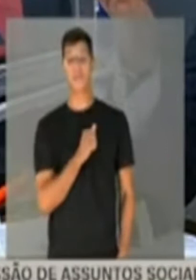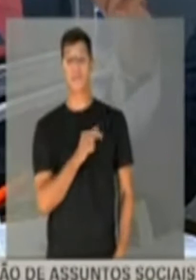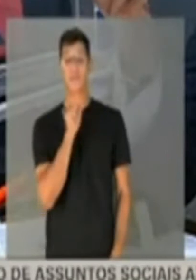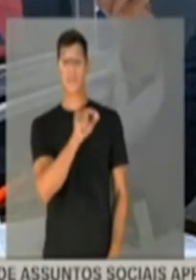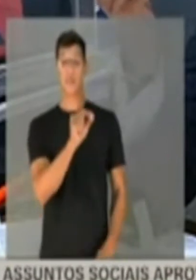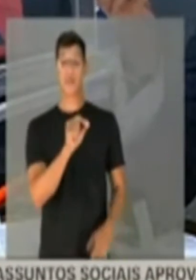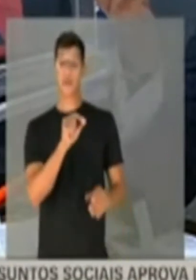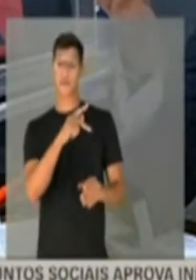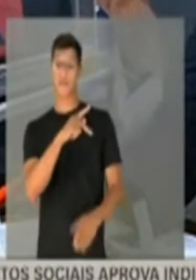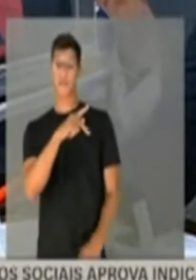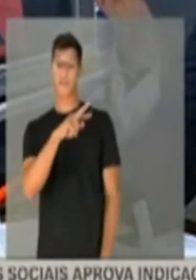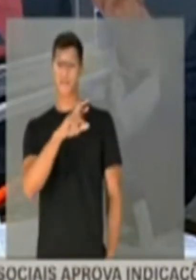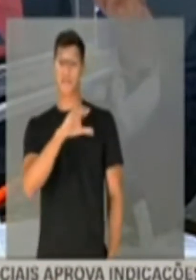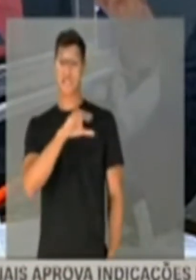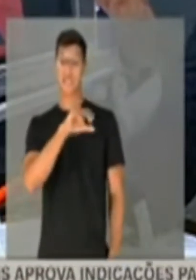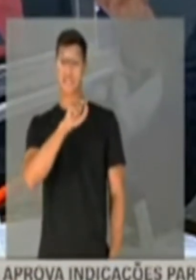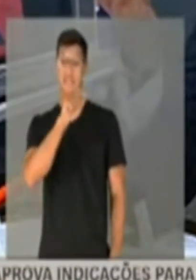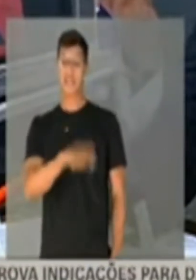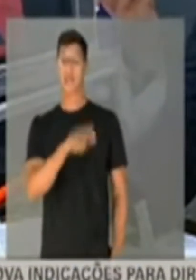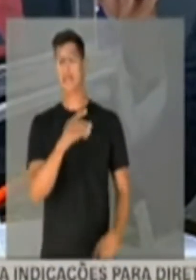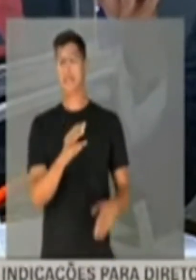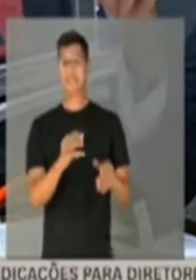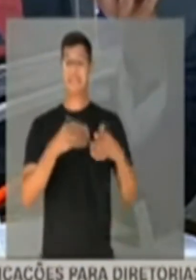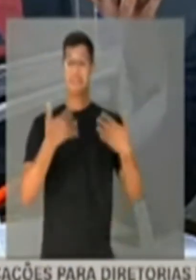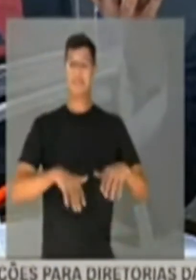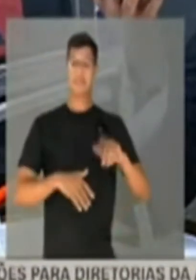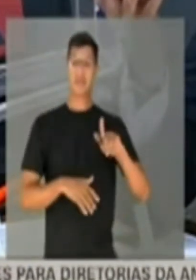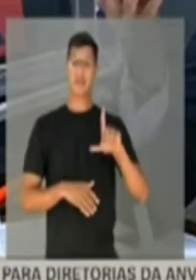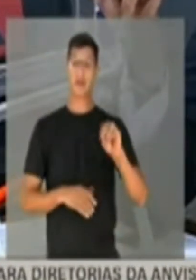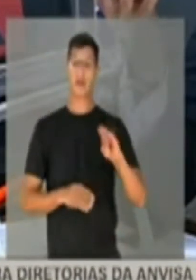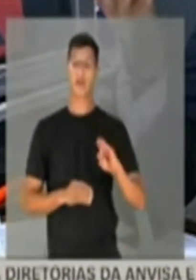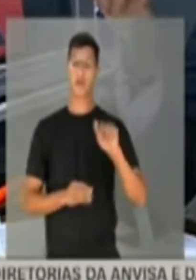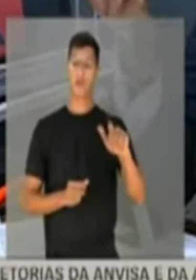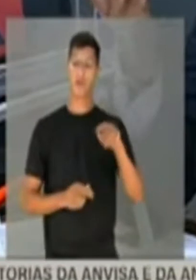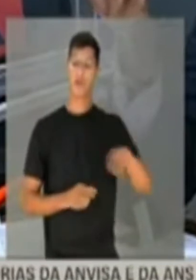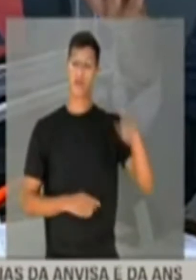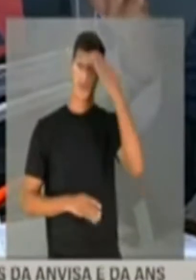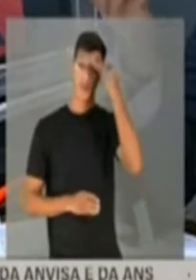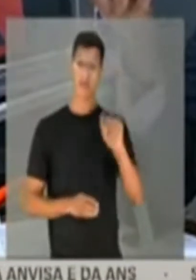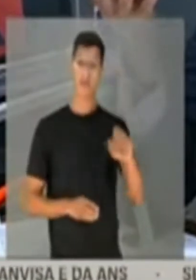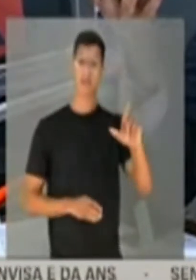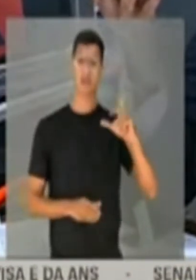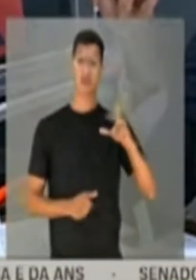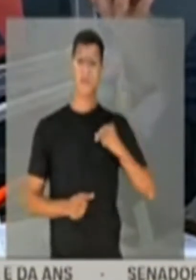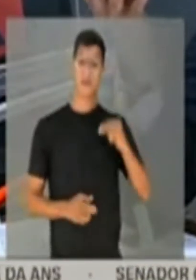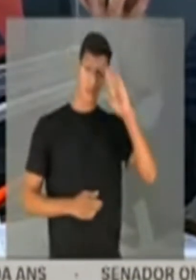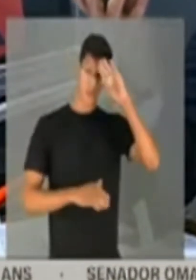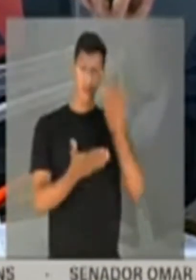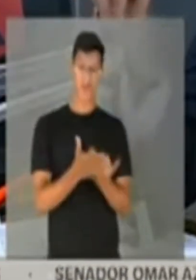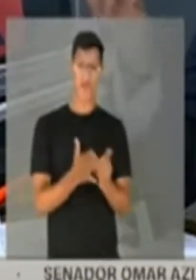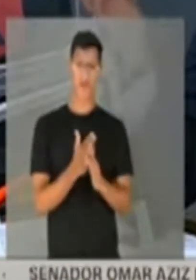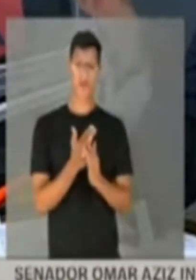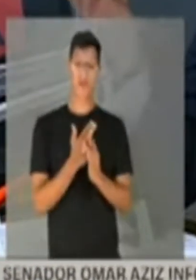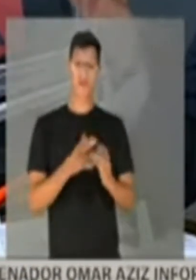que essa Precisa era uma laranja da Global e o senhor sabia que ela não merecia confiança